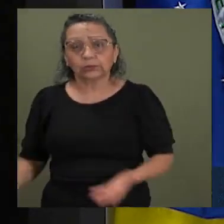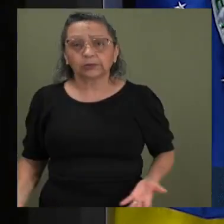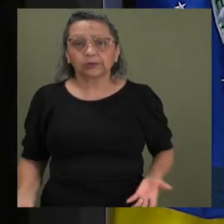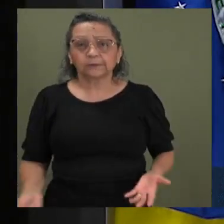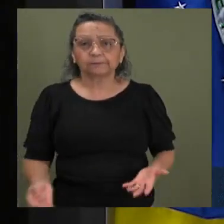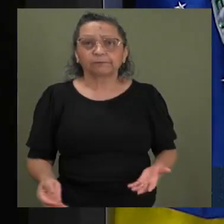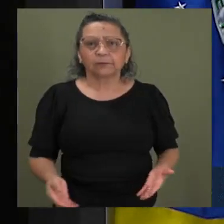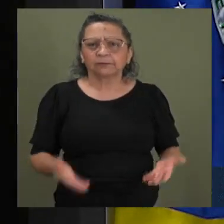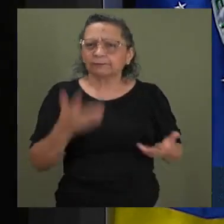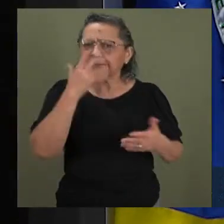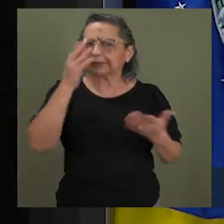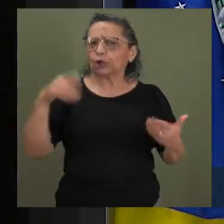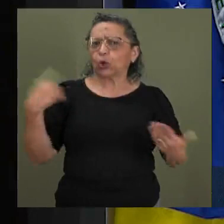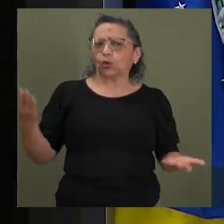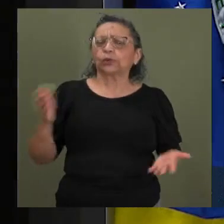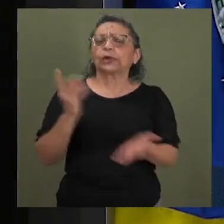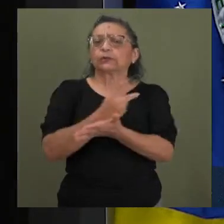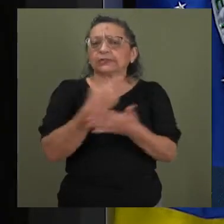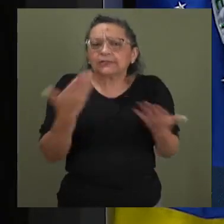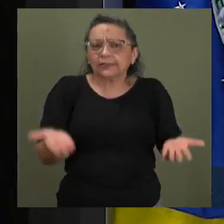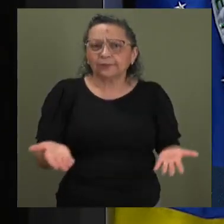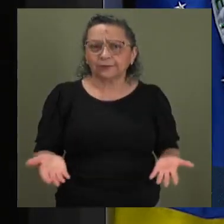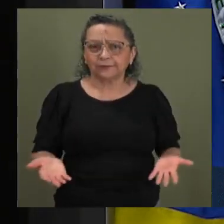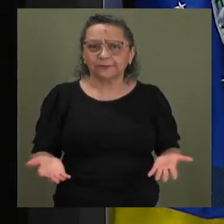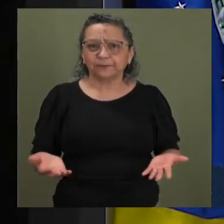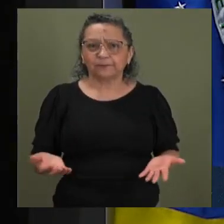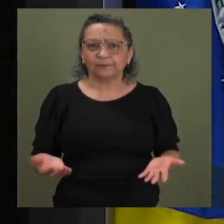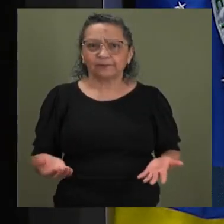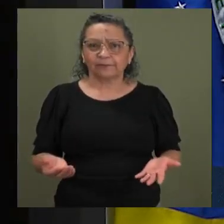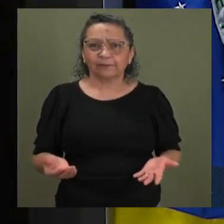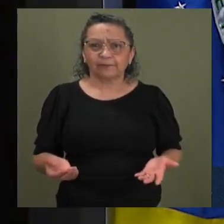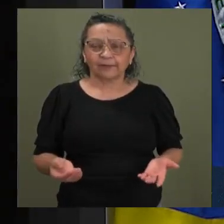Que loucura o que está acontecendo aqui.